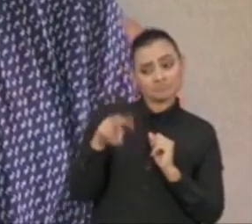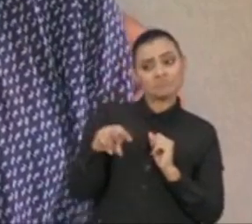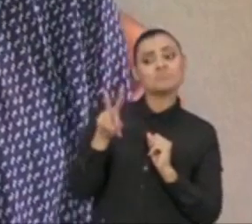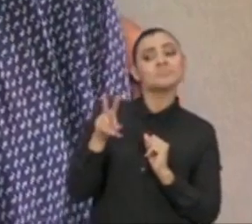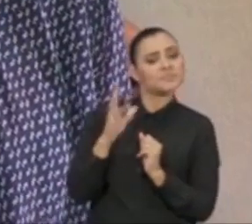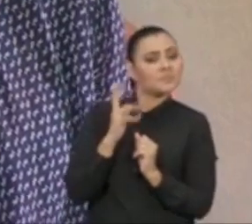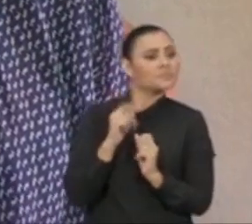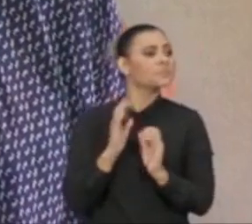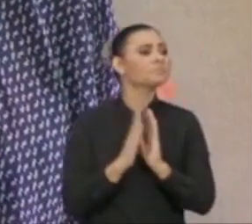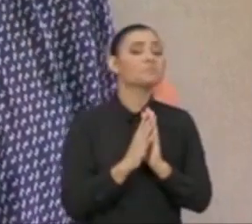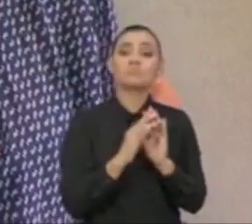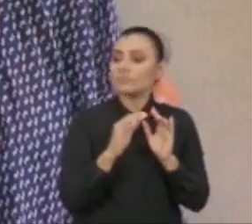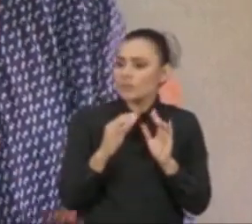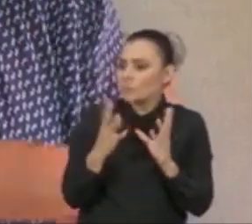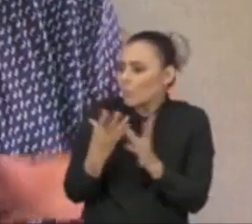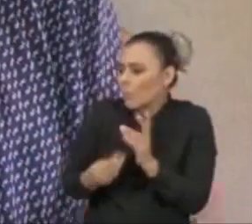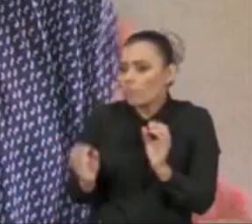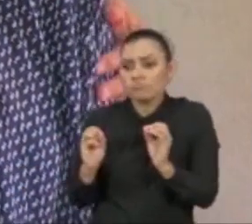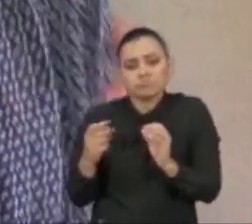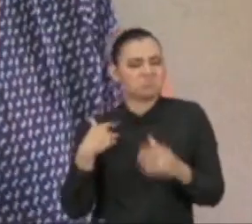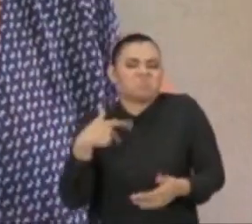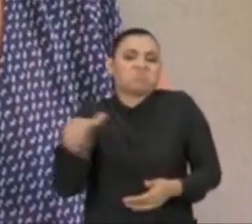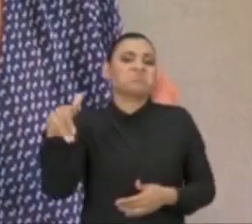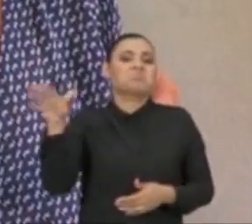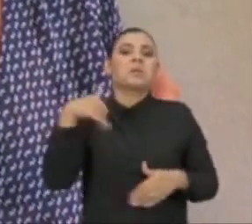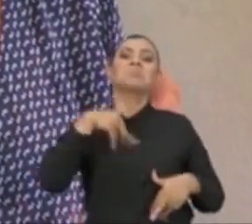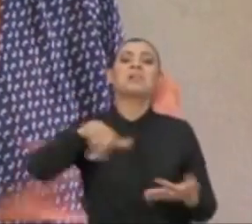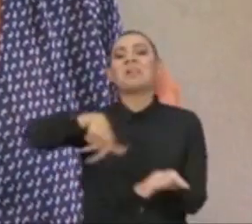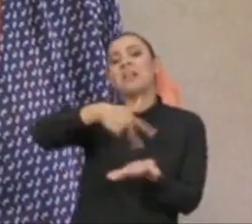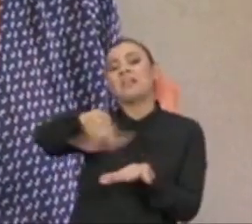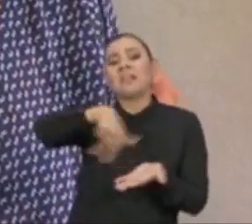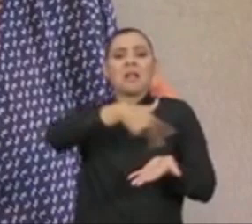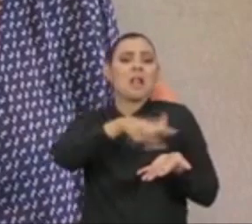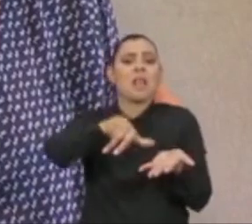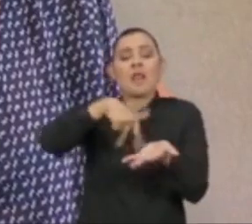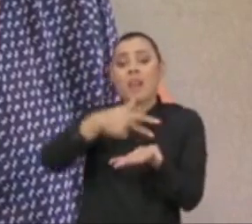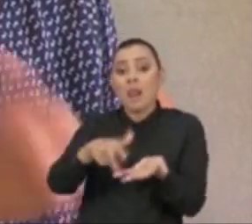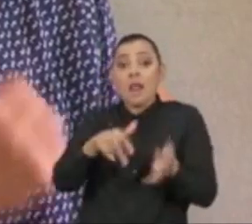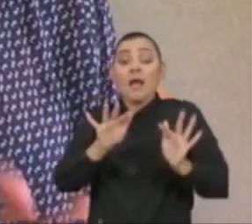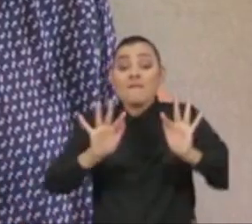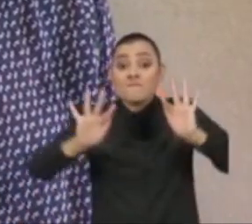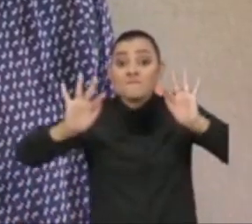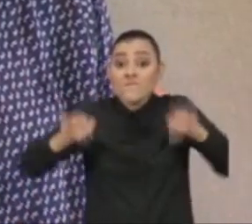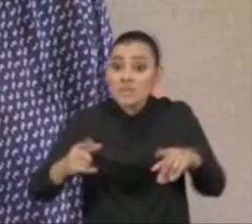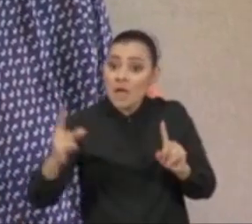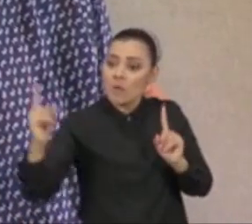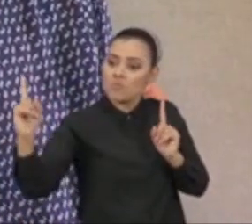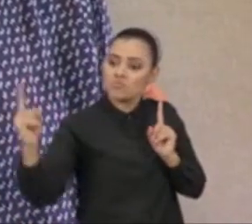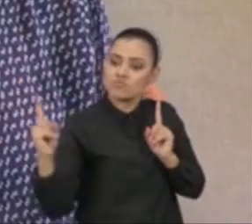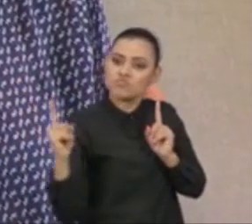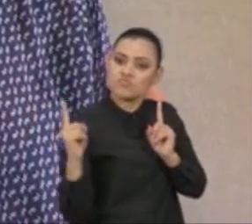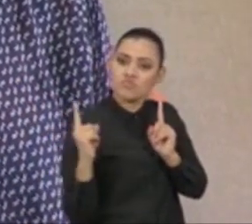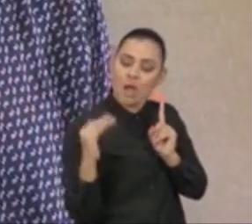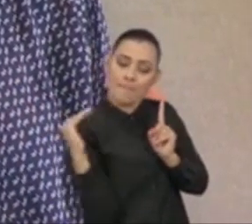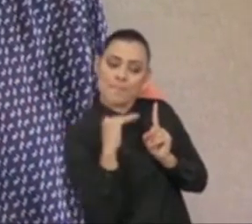mas depois eu não vi mais. Continuei dançando. E aí, quando na saída, ele volta